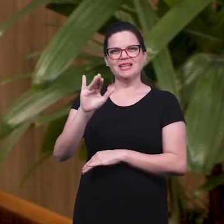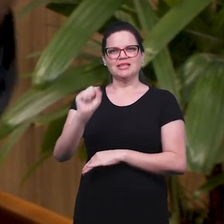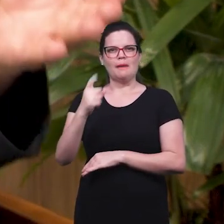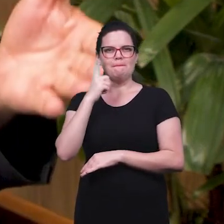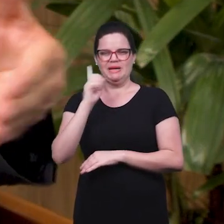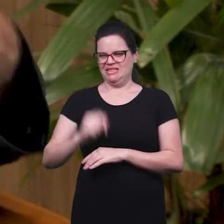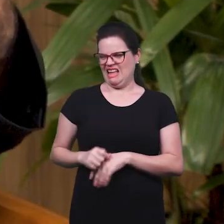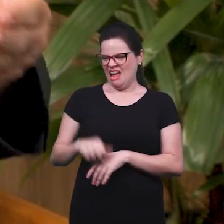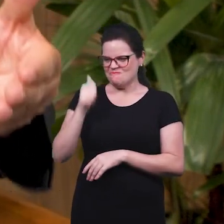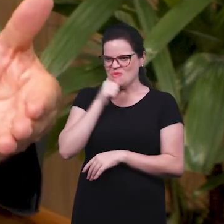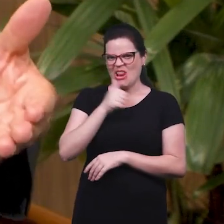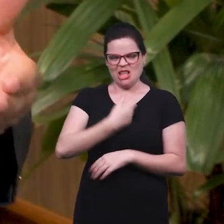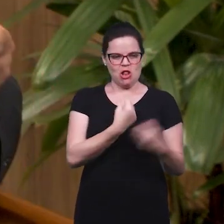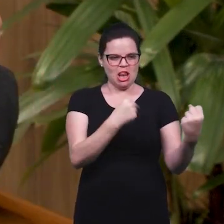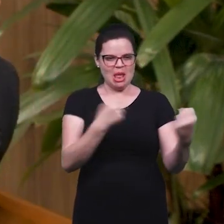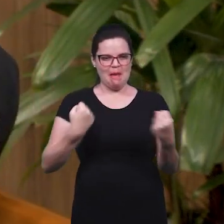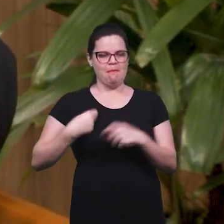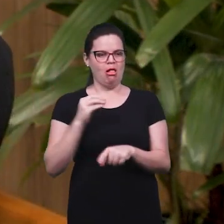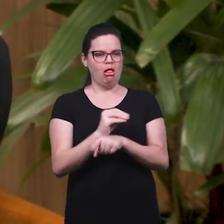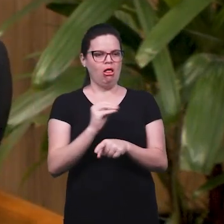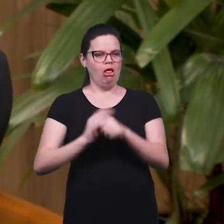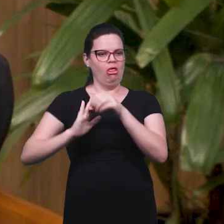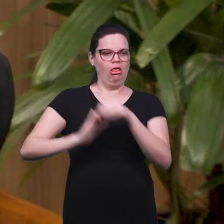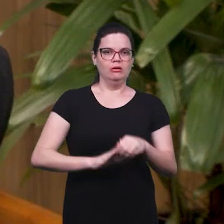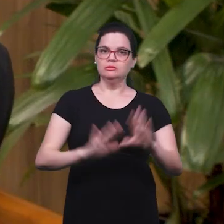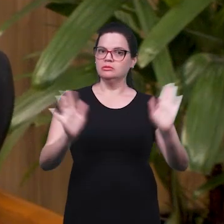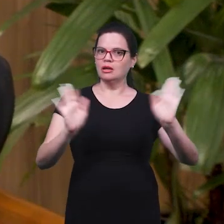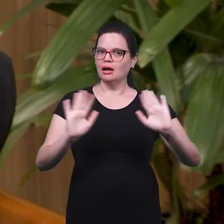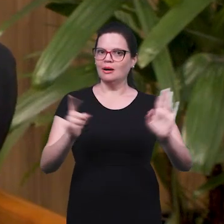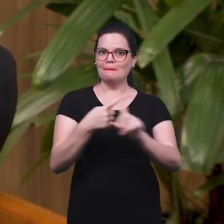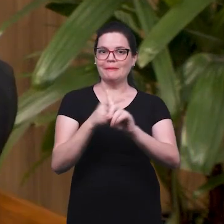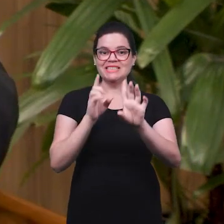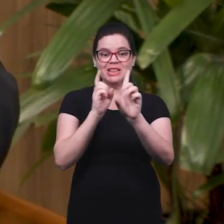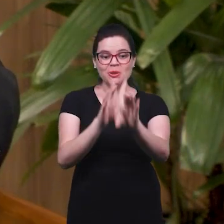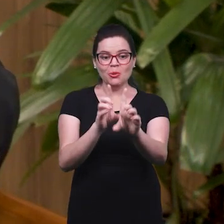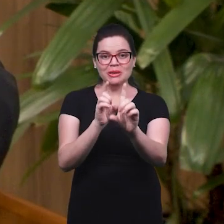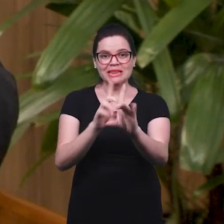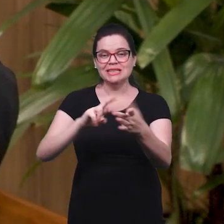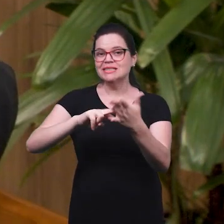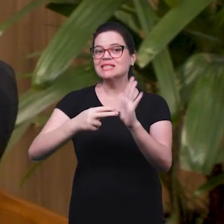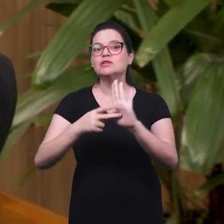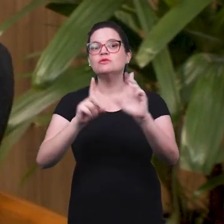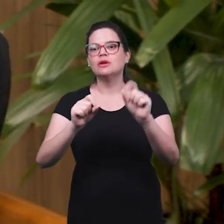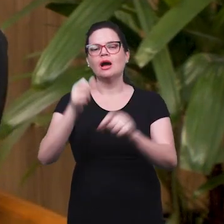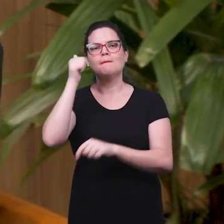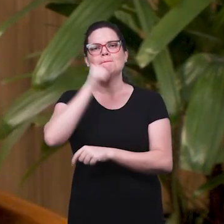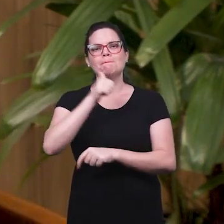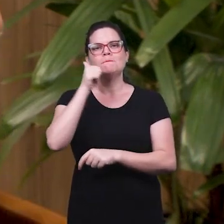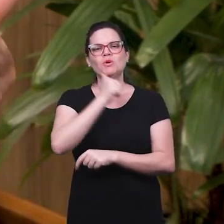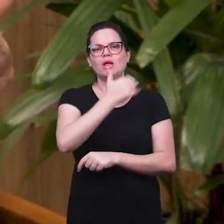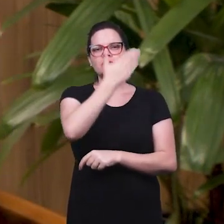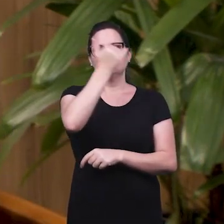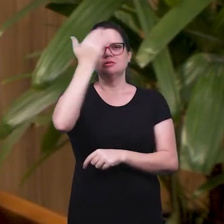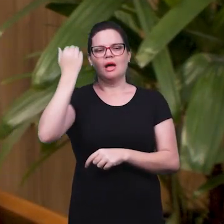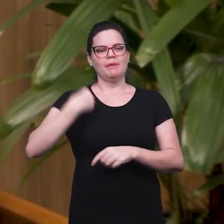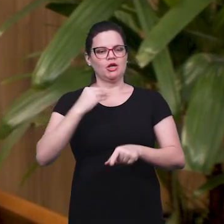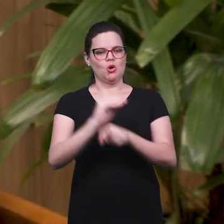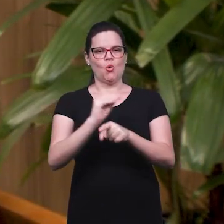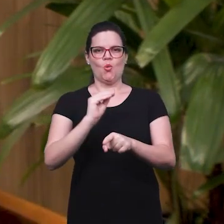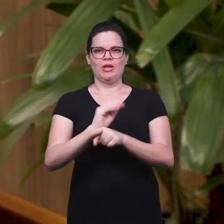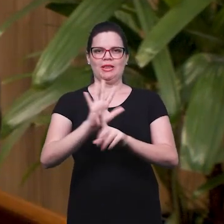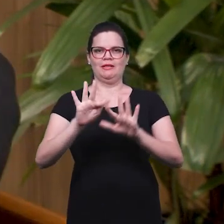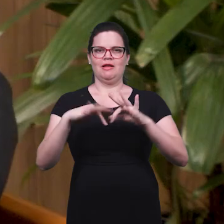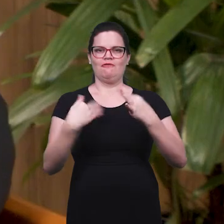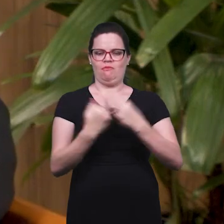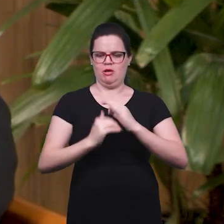já pensamos, a mulher, a dona de casa, mas quando nós entendemos pela doutrina, pela palavra de Deus, assim, a mulher sábia